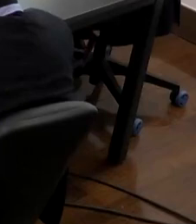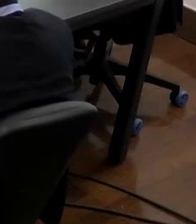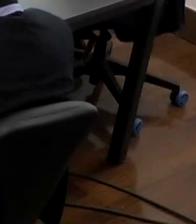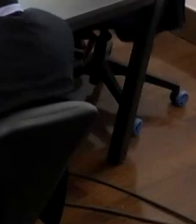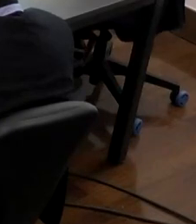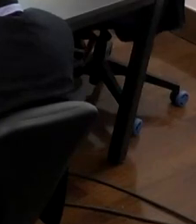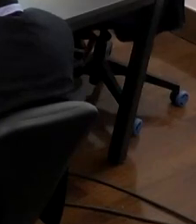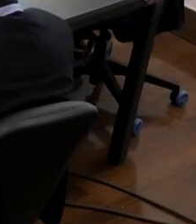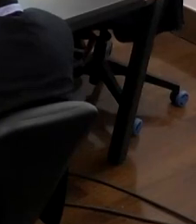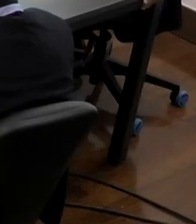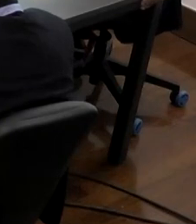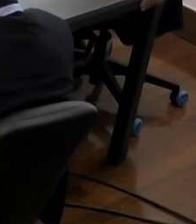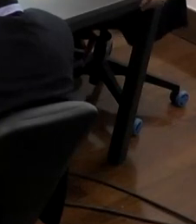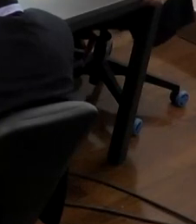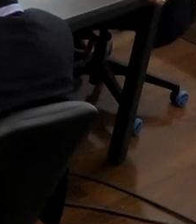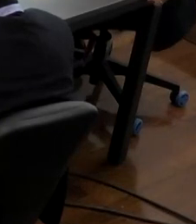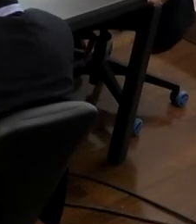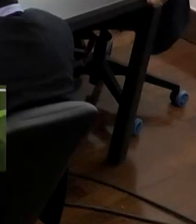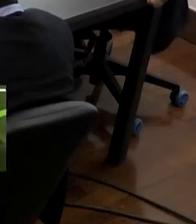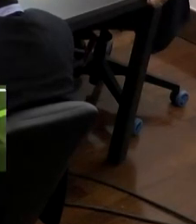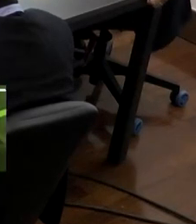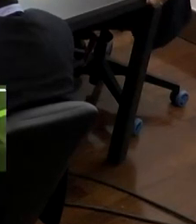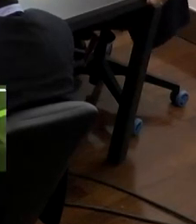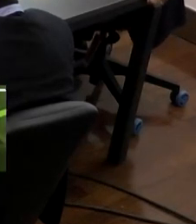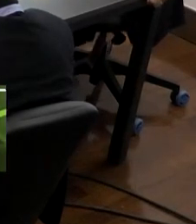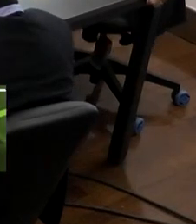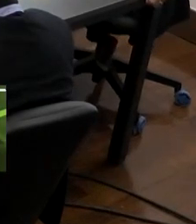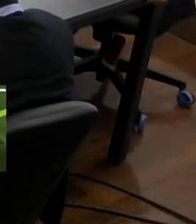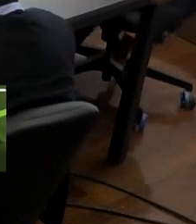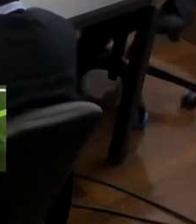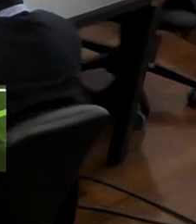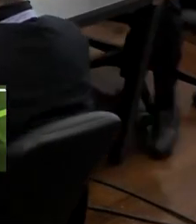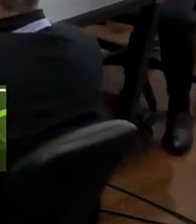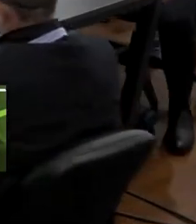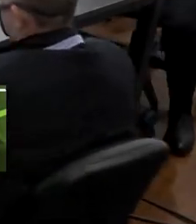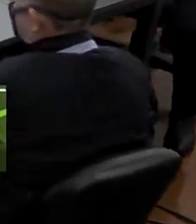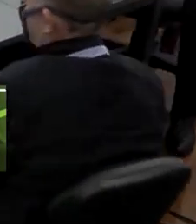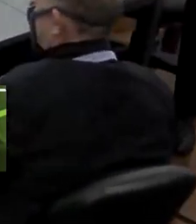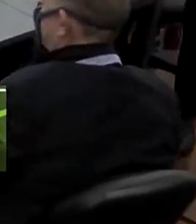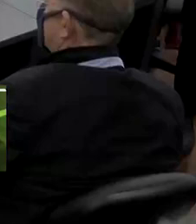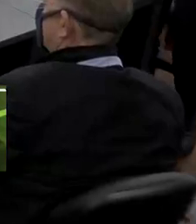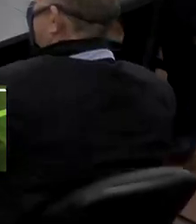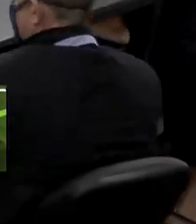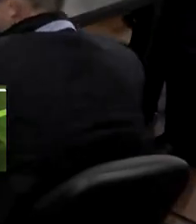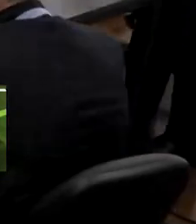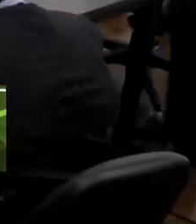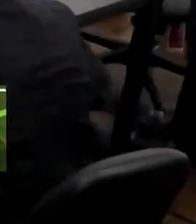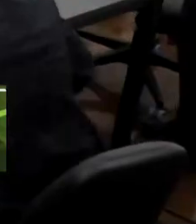Jardim Catarina São Gonçalo tem um prazer muito grande muito obrigado tá uma suposição também é